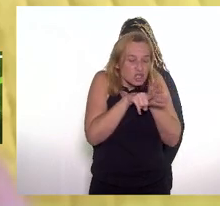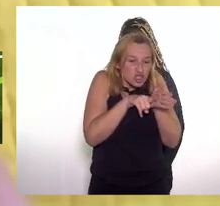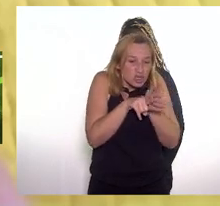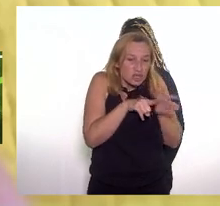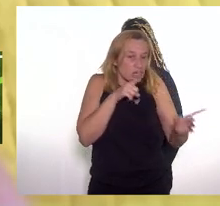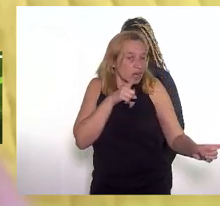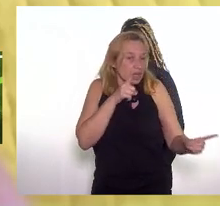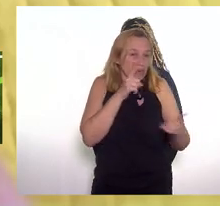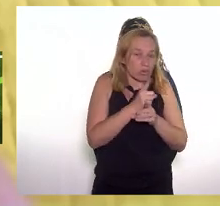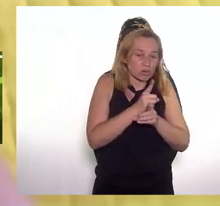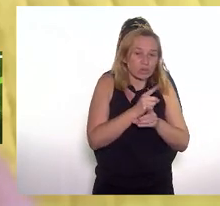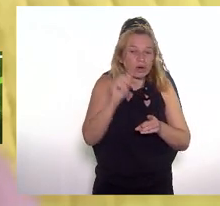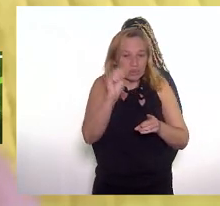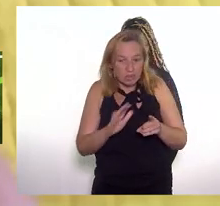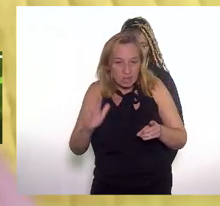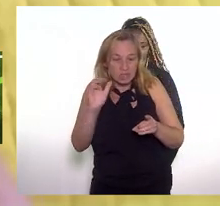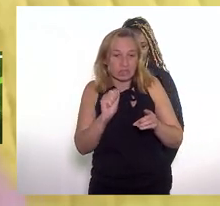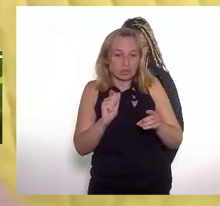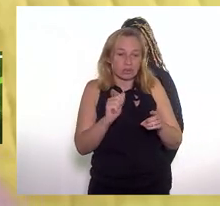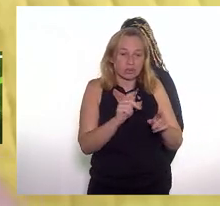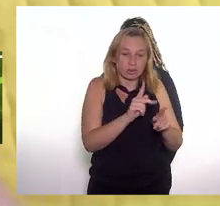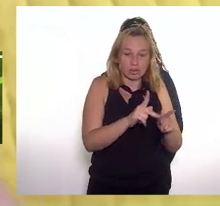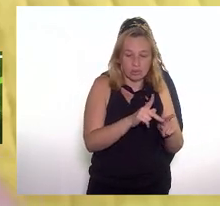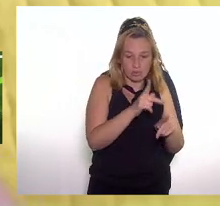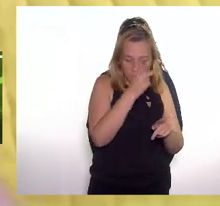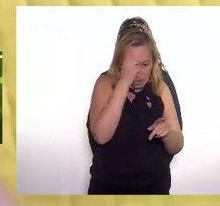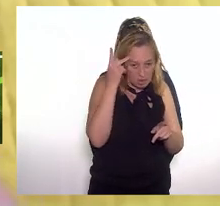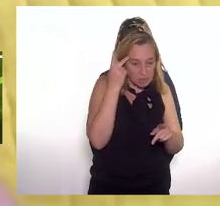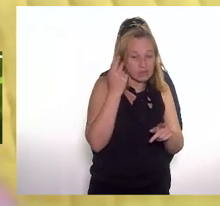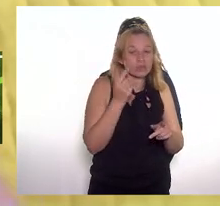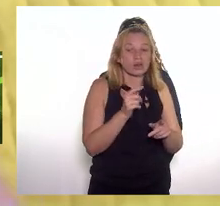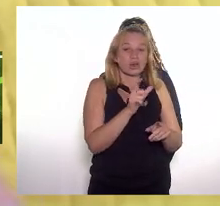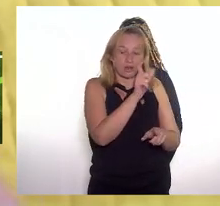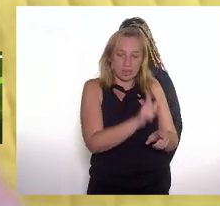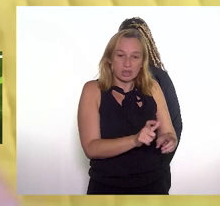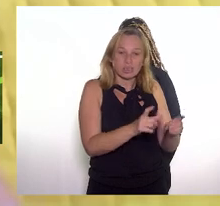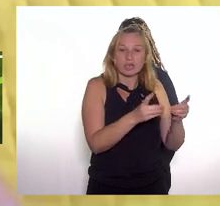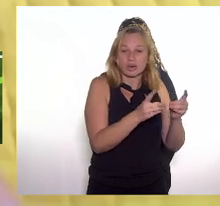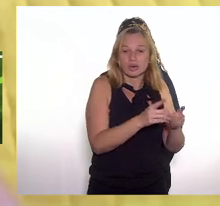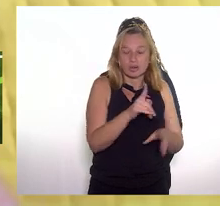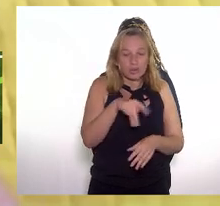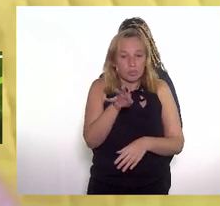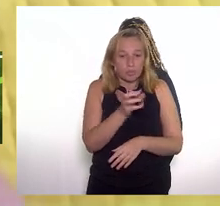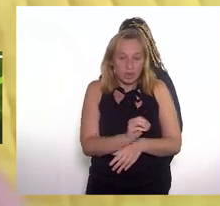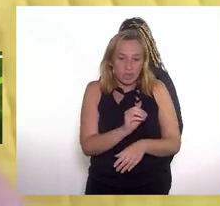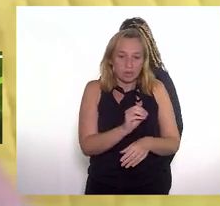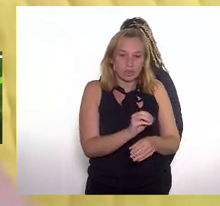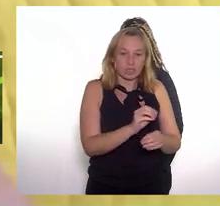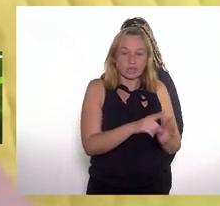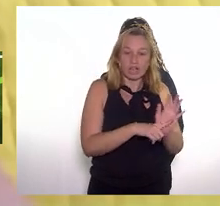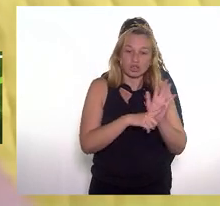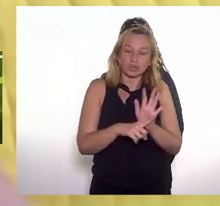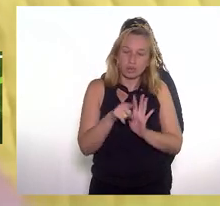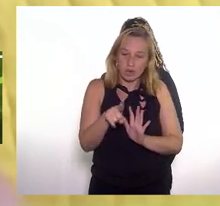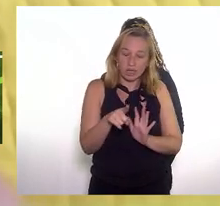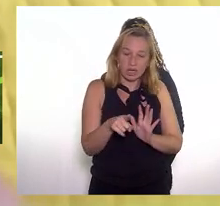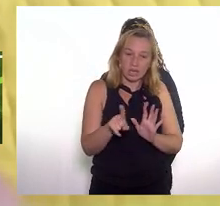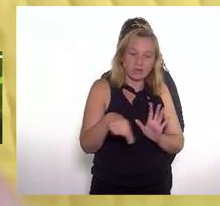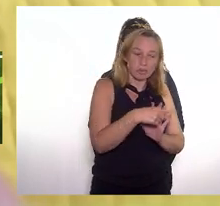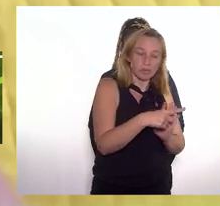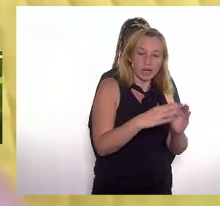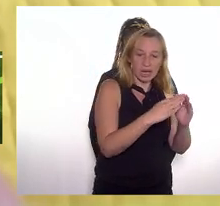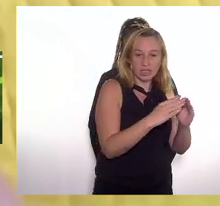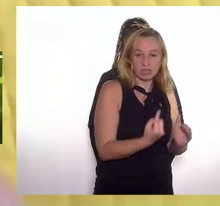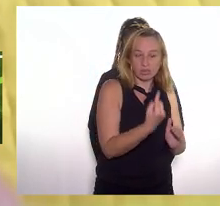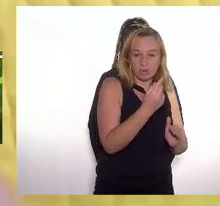conseguiu achar a associação de pacientes, a presidente é paciente do Pedro Ernesto, abrigou ele na casa dela e ele foi para o Hospital Pedro Ernesto,